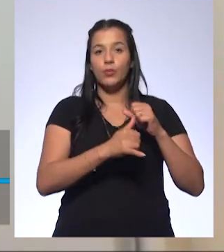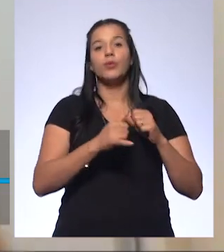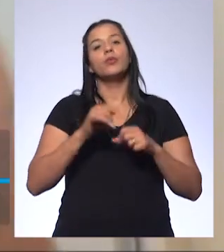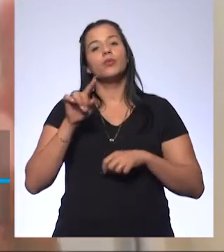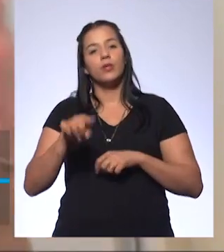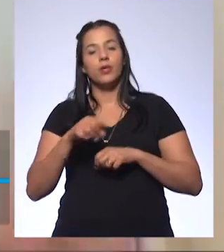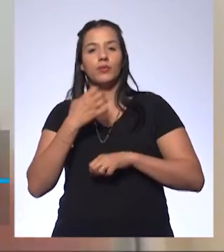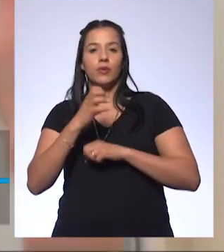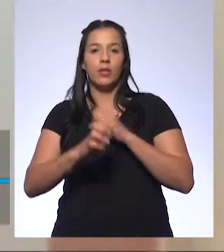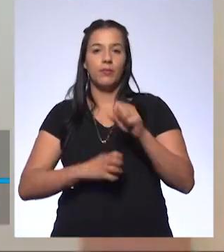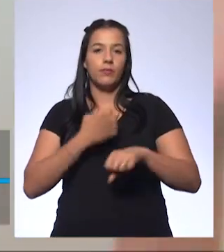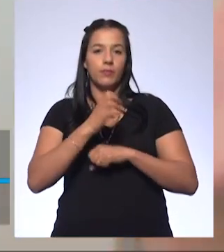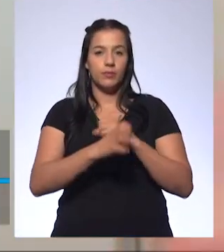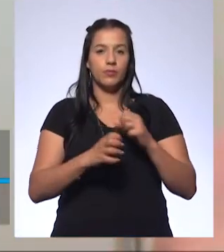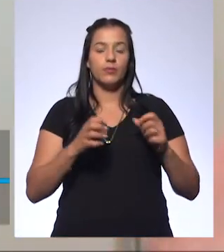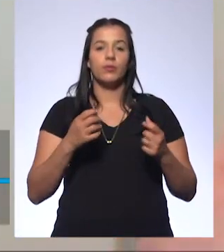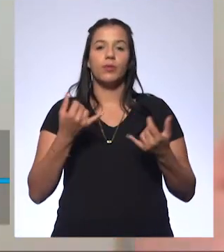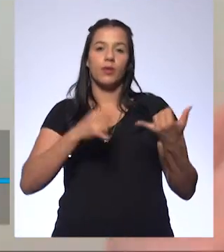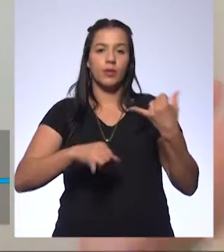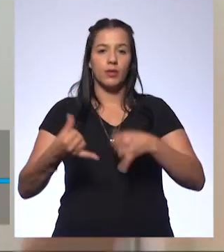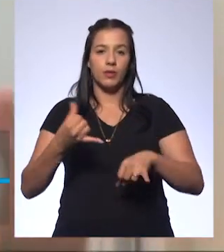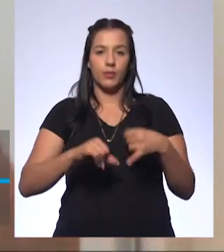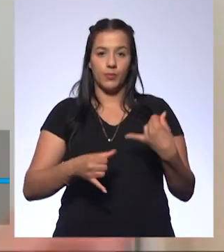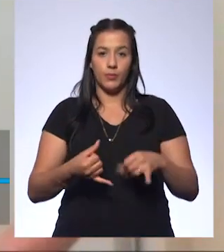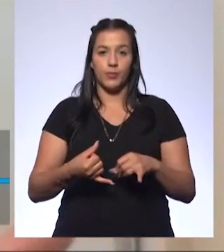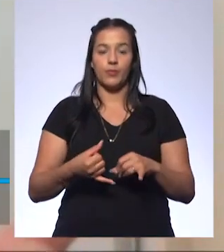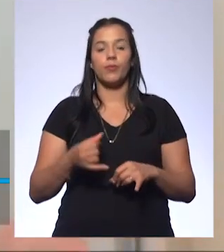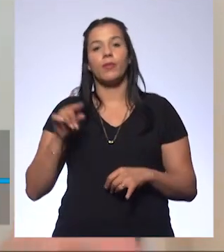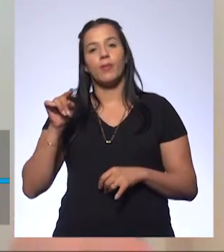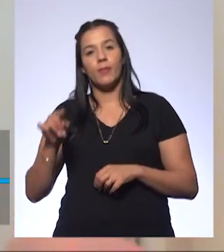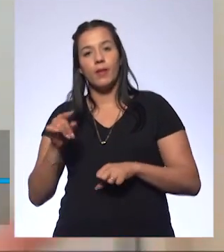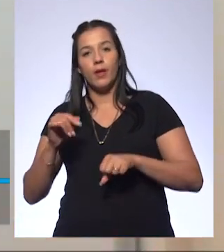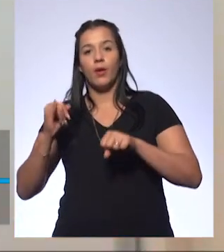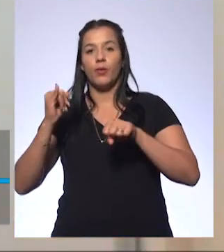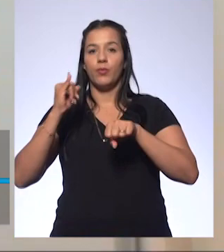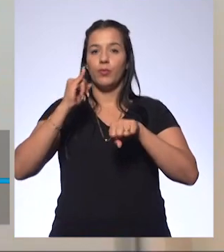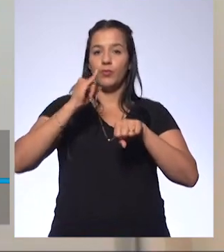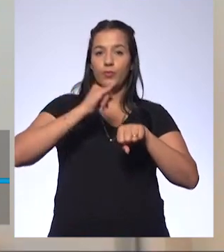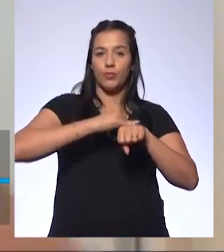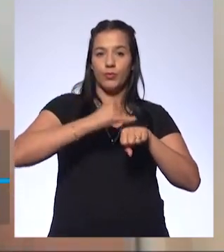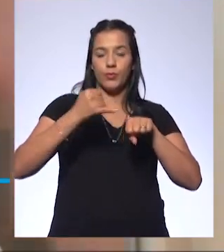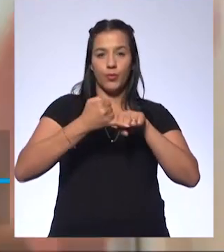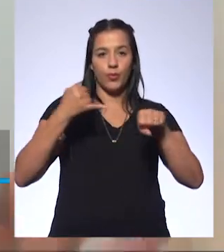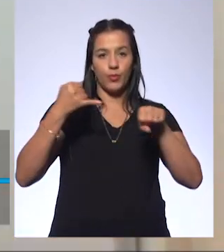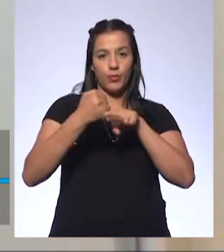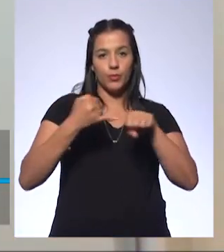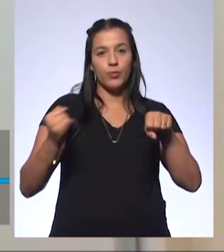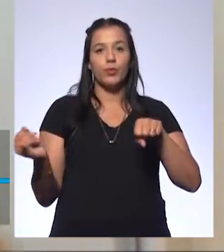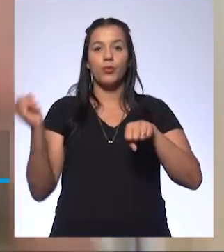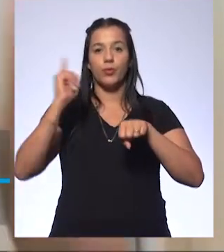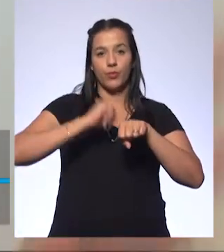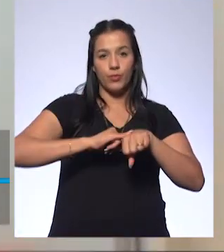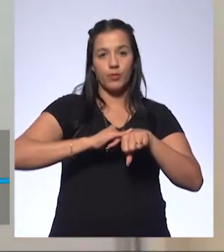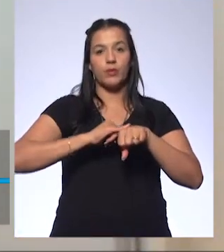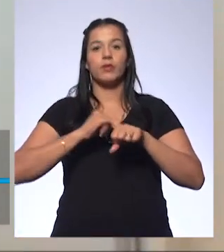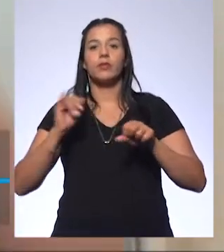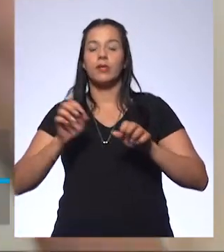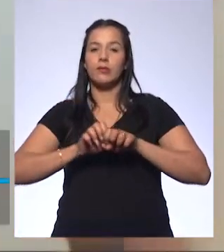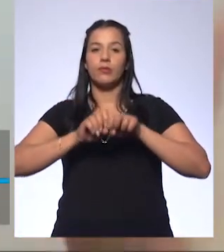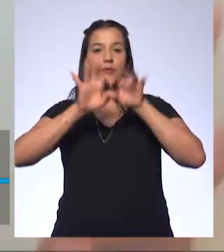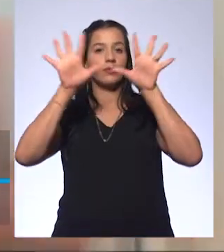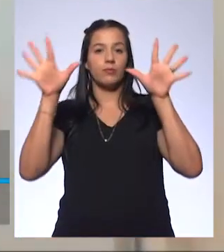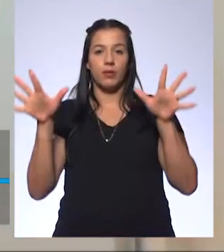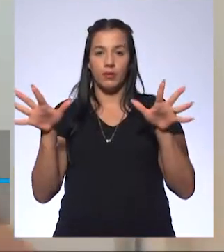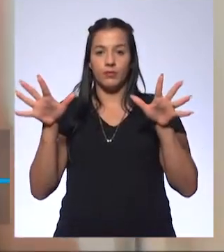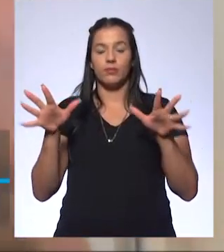químico. E diferente da ligação iônica e da ligação covalente, nós temos os elétrons dispersos entre os núcleos, dispersos